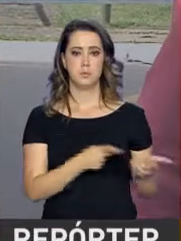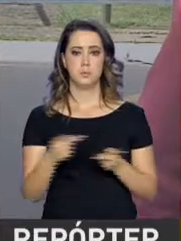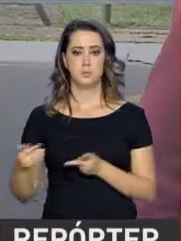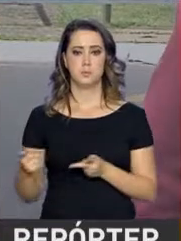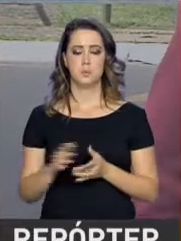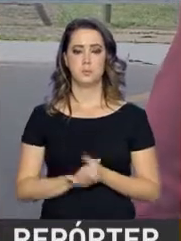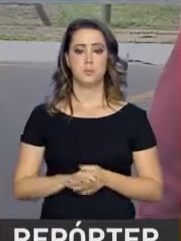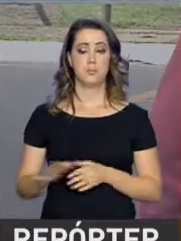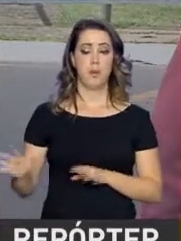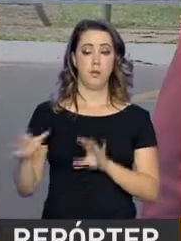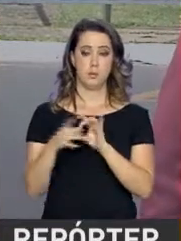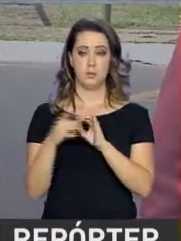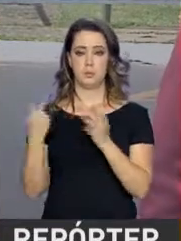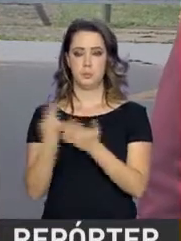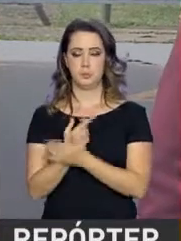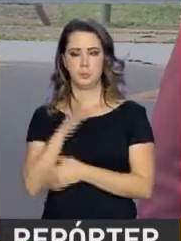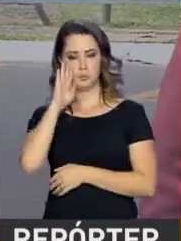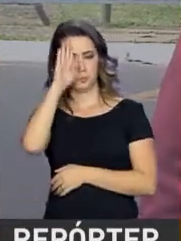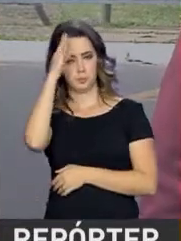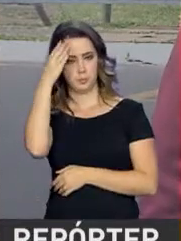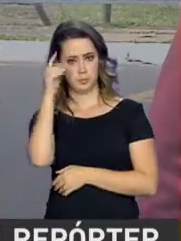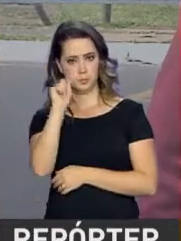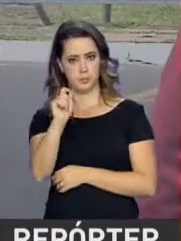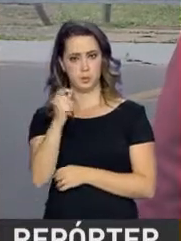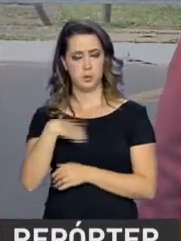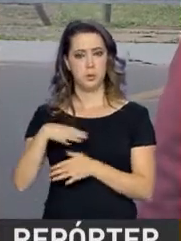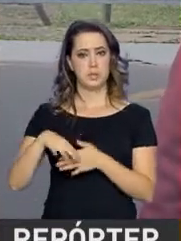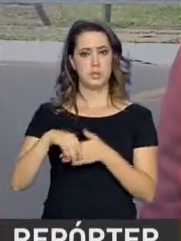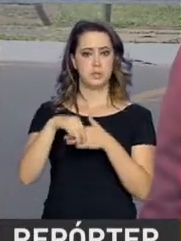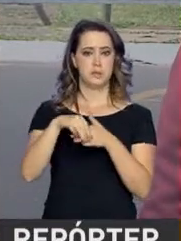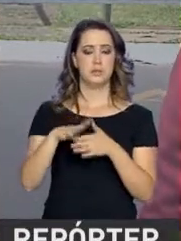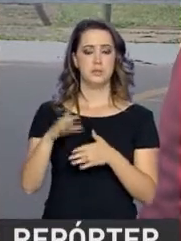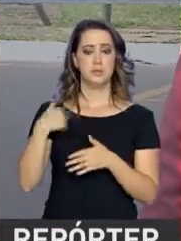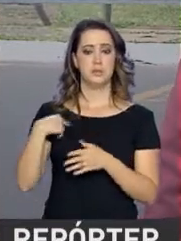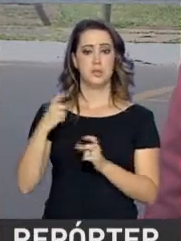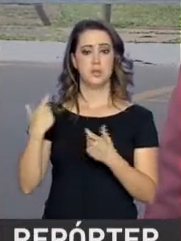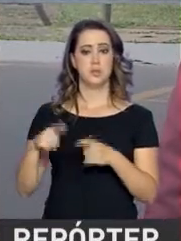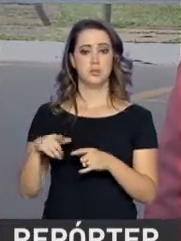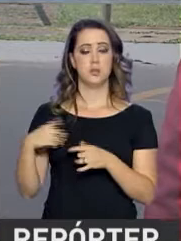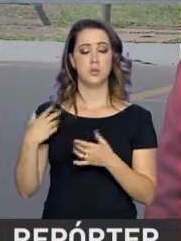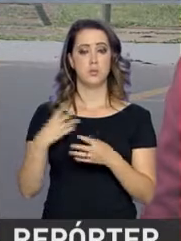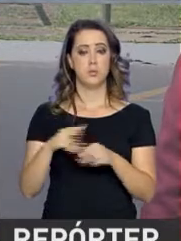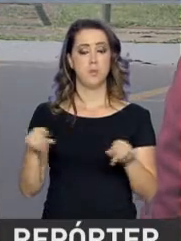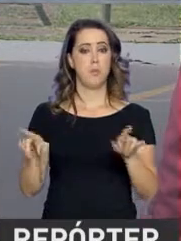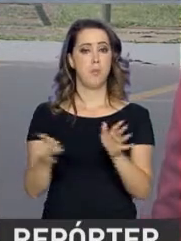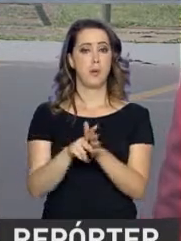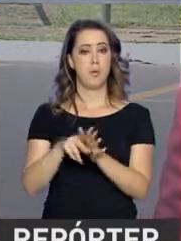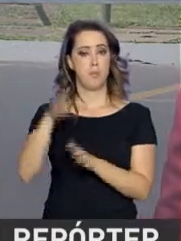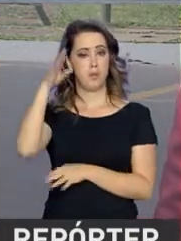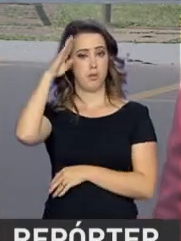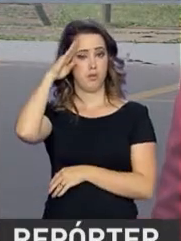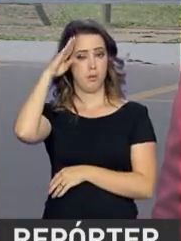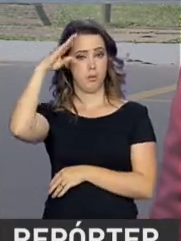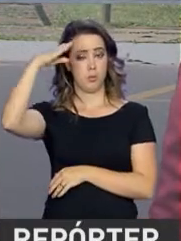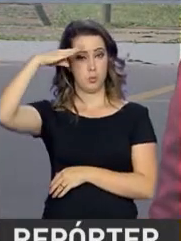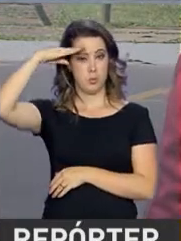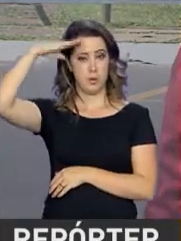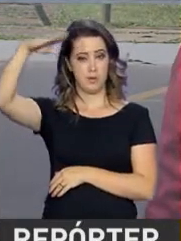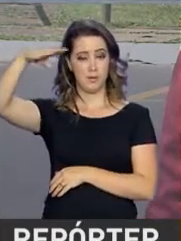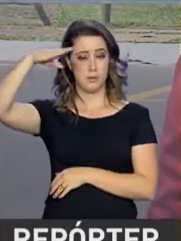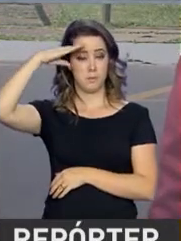a integração vai ser feita principalmente com o comando de operações terrestres do exército segundo o ministro raul